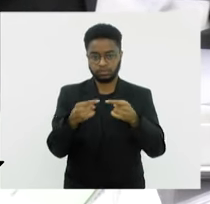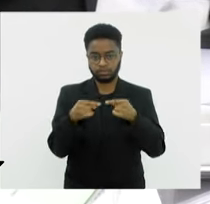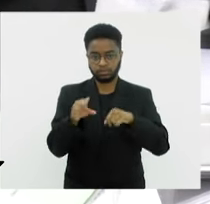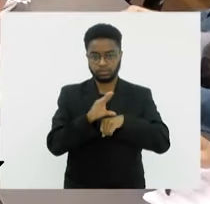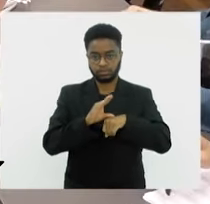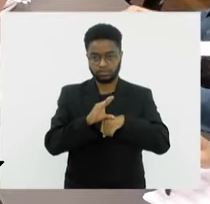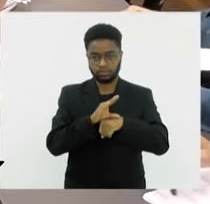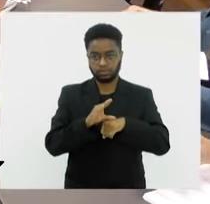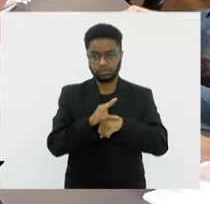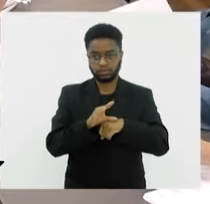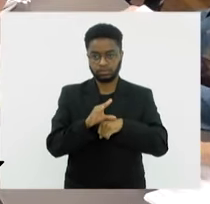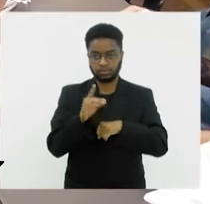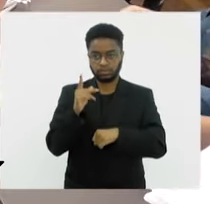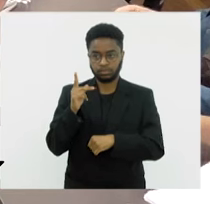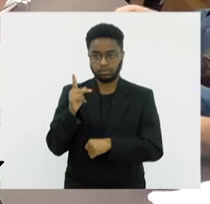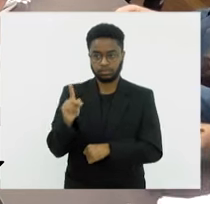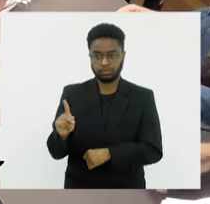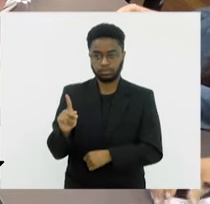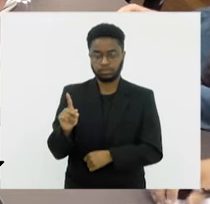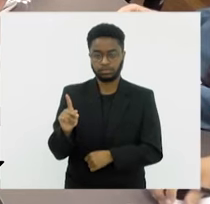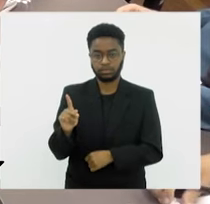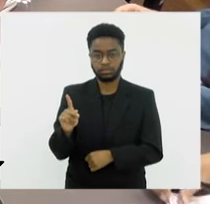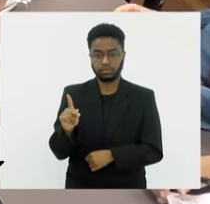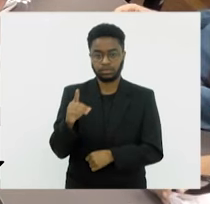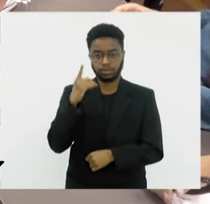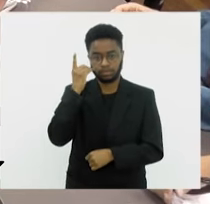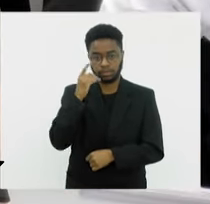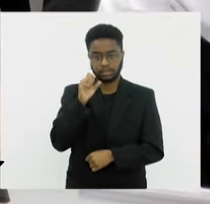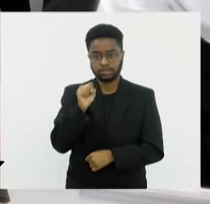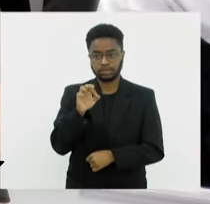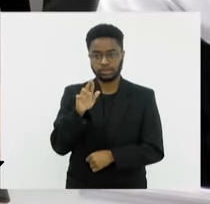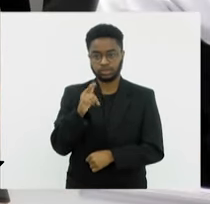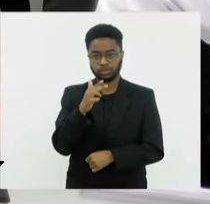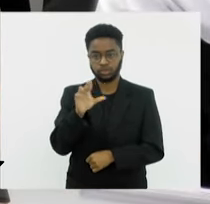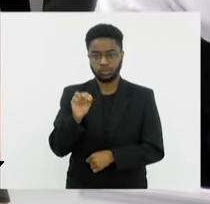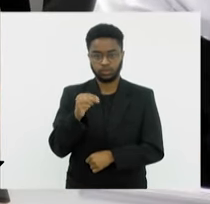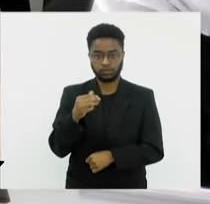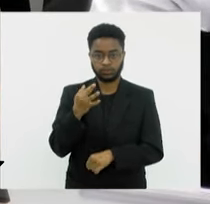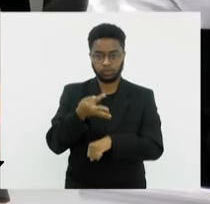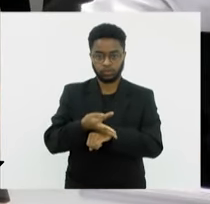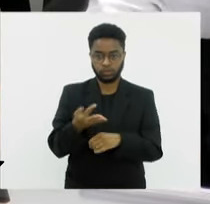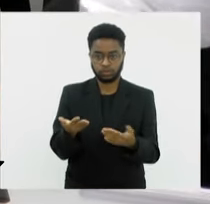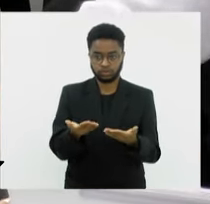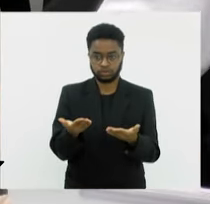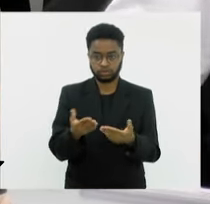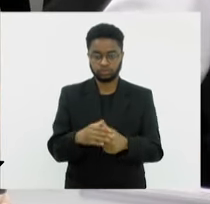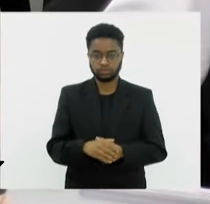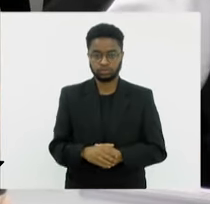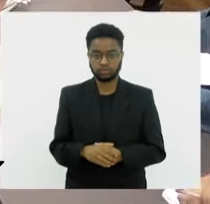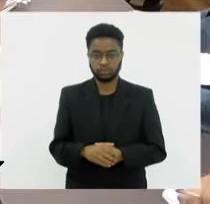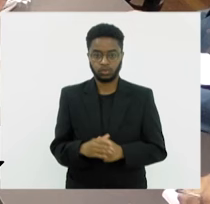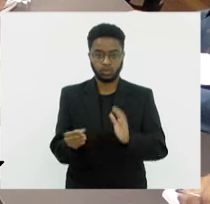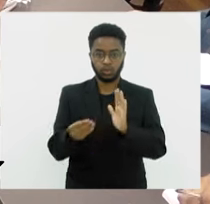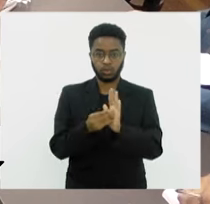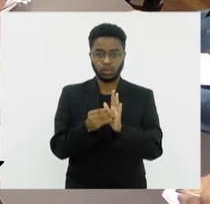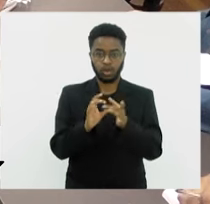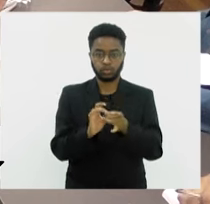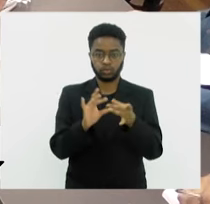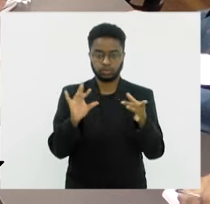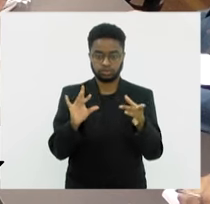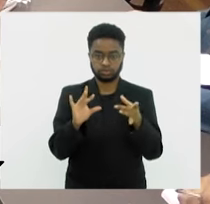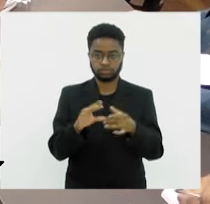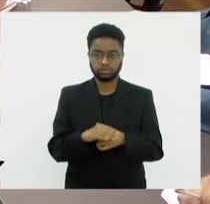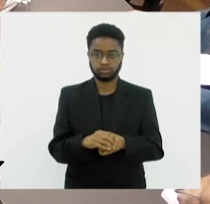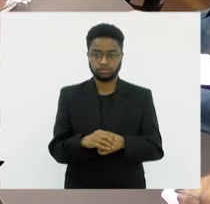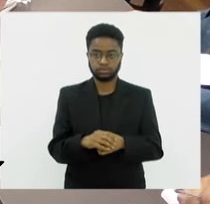emendas, me perdoe. É da lavra do deputado doutor Serginho, ele não se encontra presente. Ele tornou autorizativo.